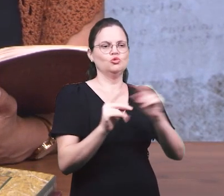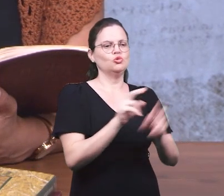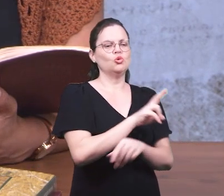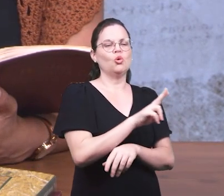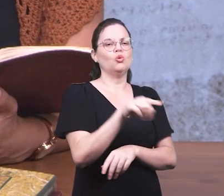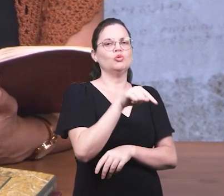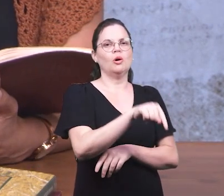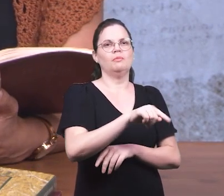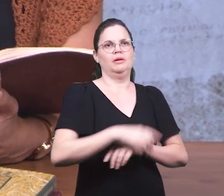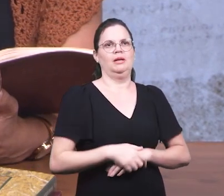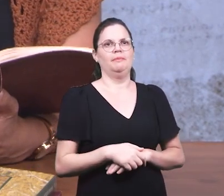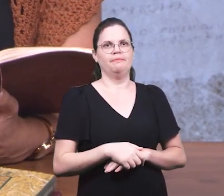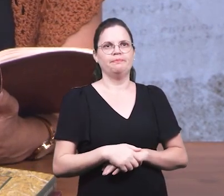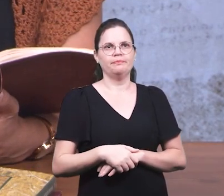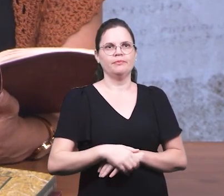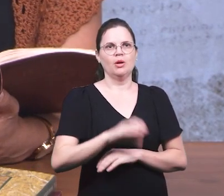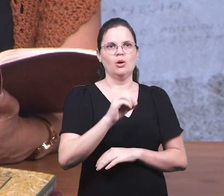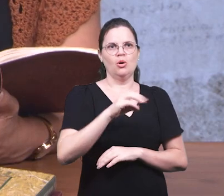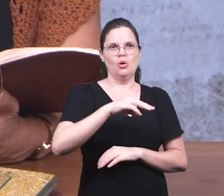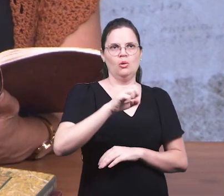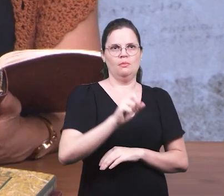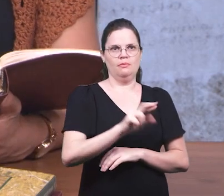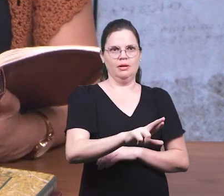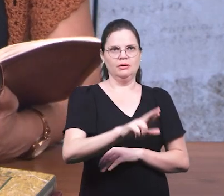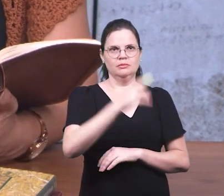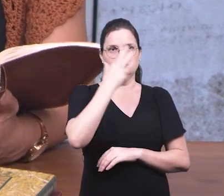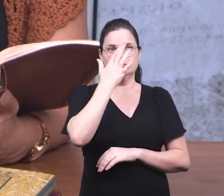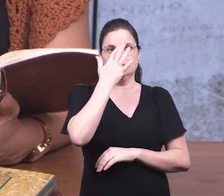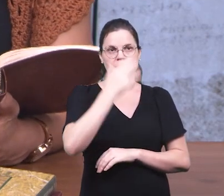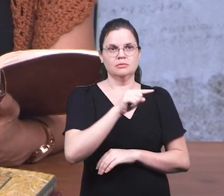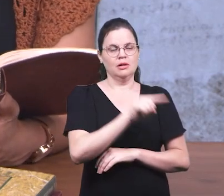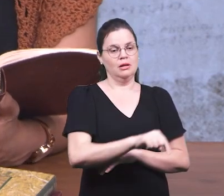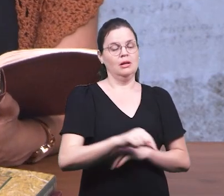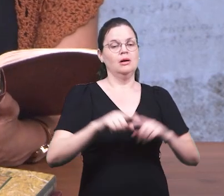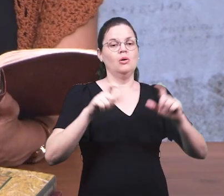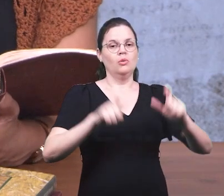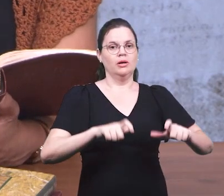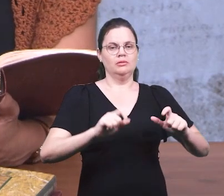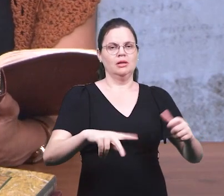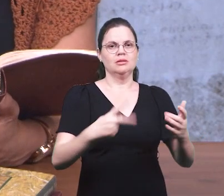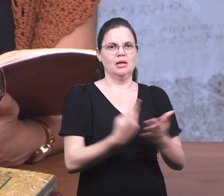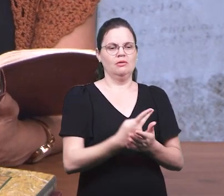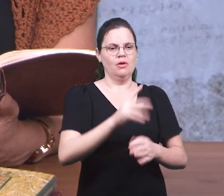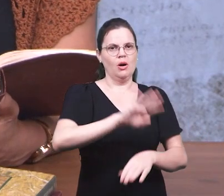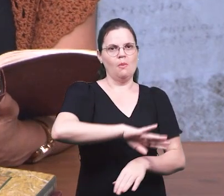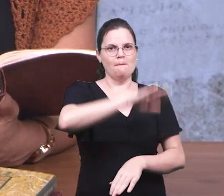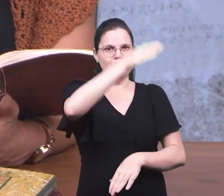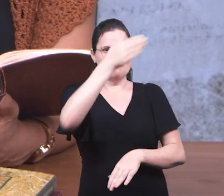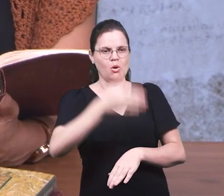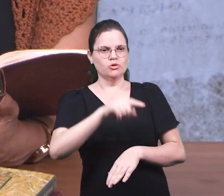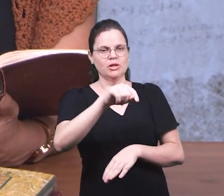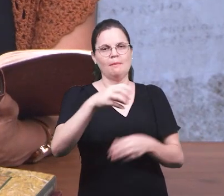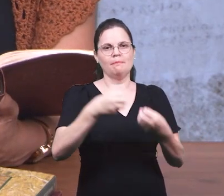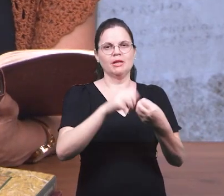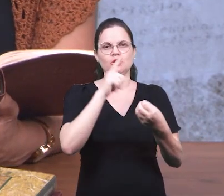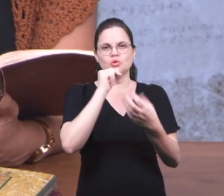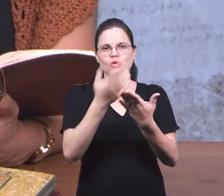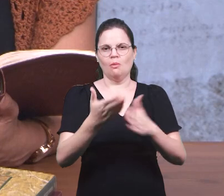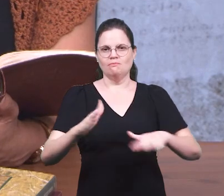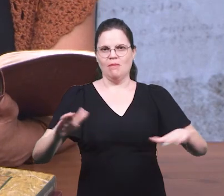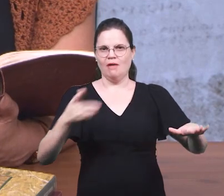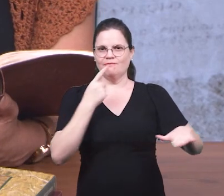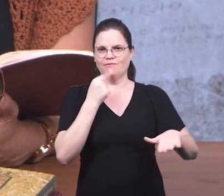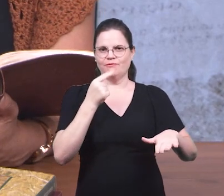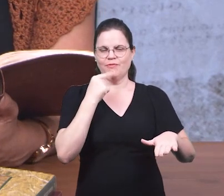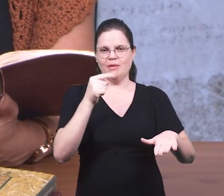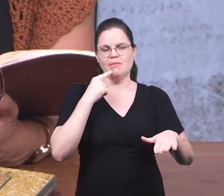lugar chamou Ormá. Então partiram do monte de Or pelo caminho do Mar Vermelho a rodear